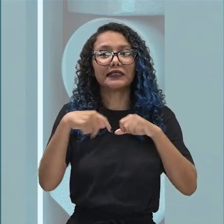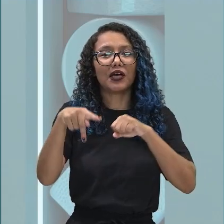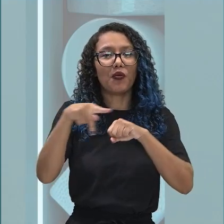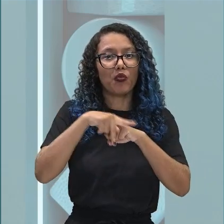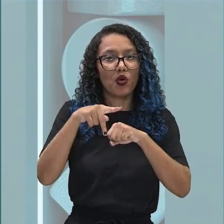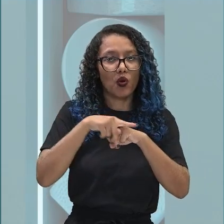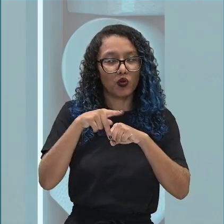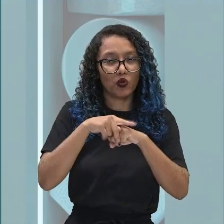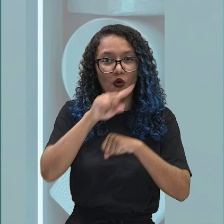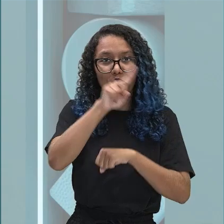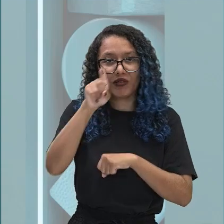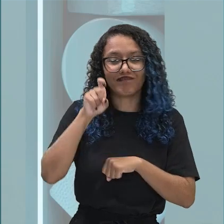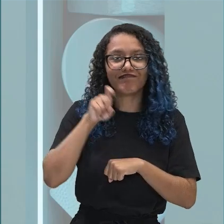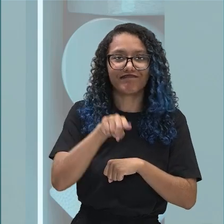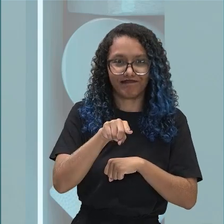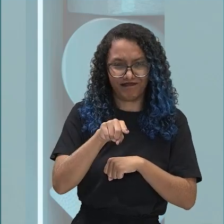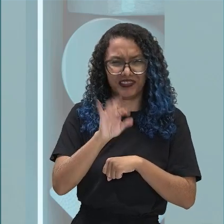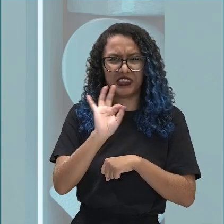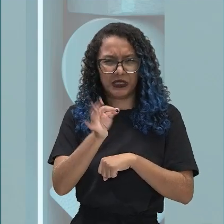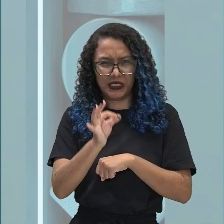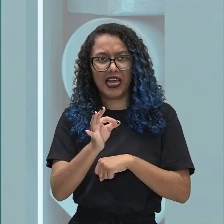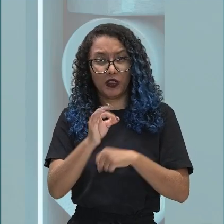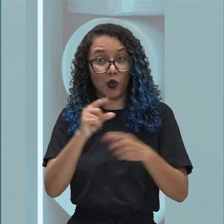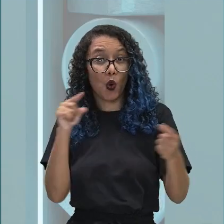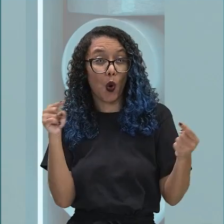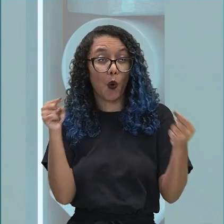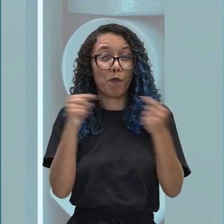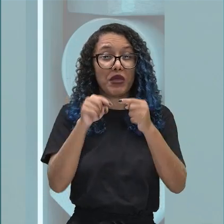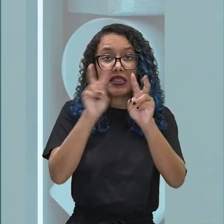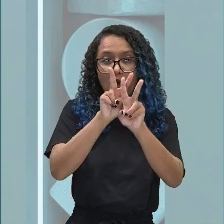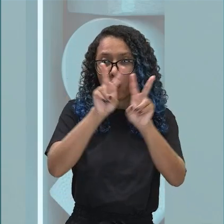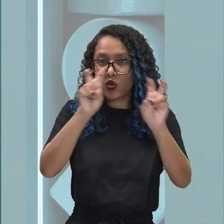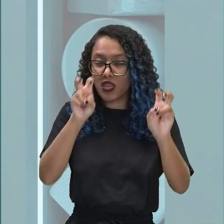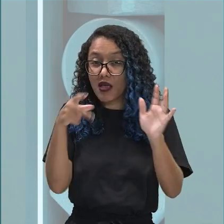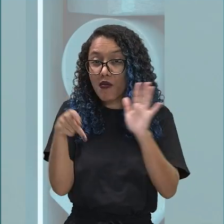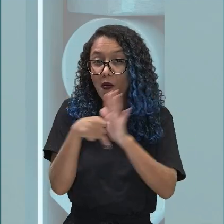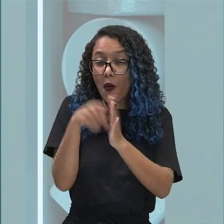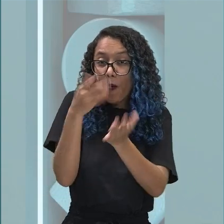da nossa aula de hoje? O título da nossa aula? Pronomes